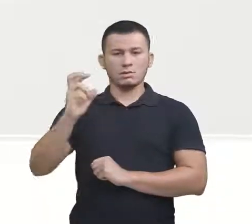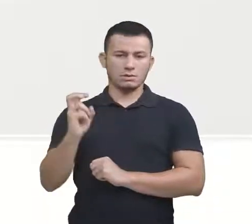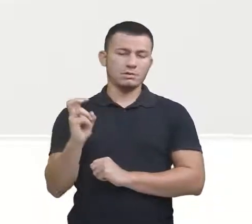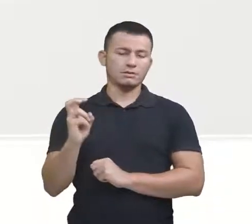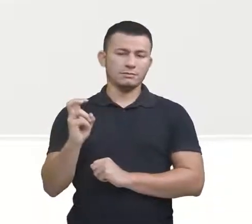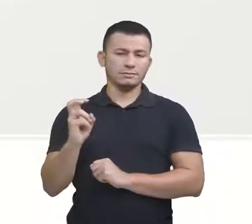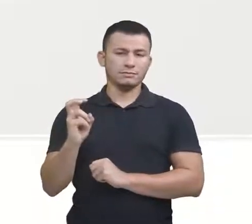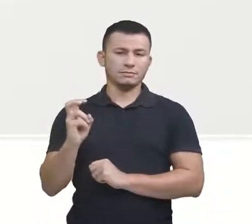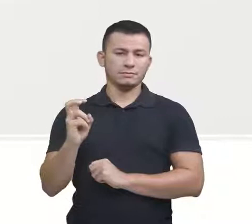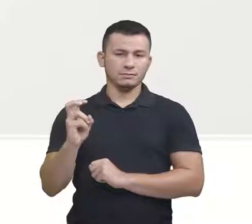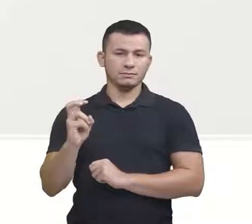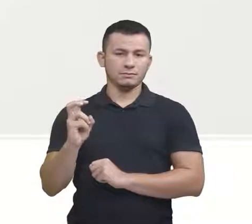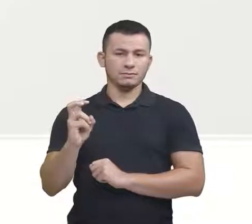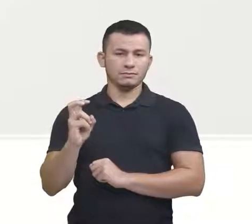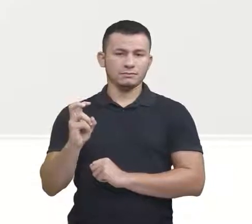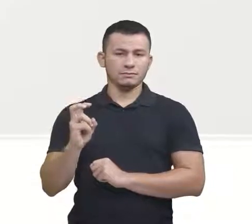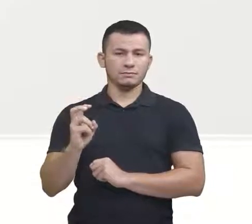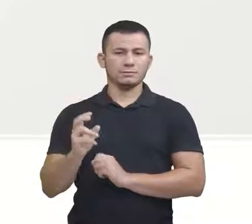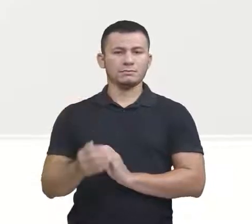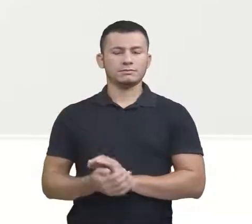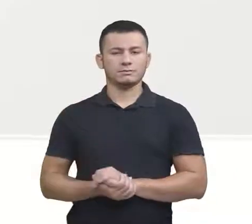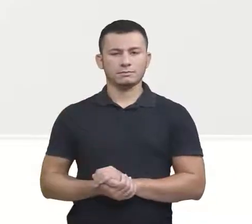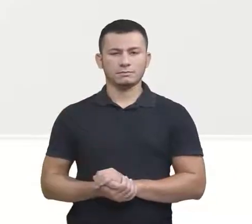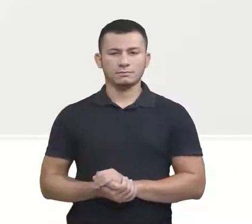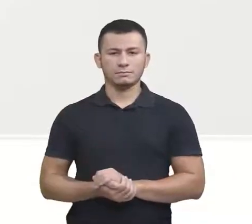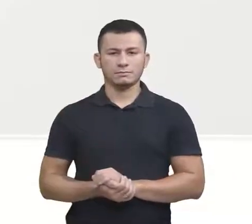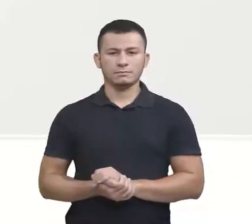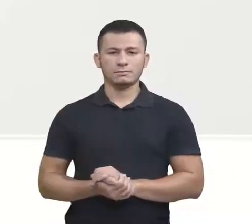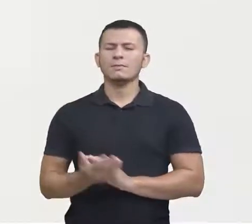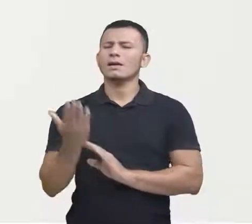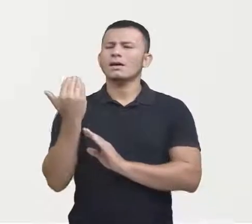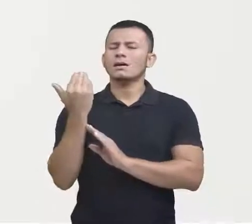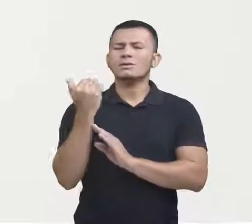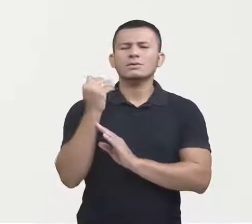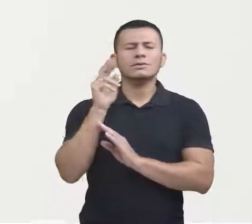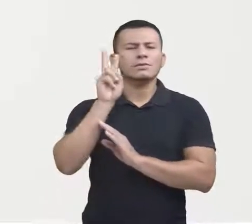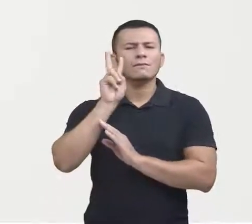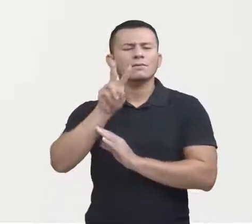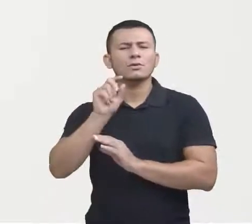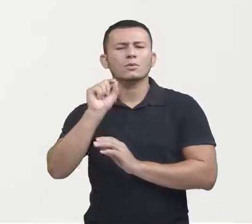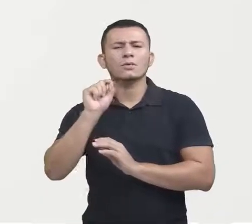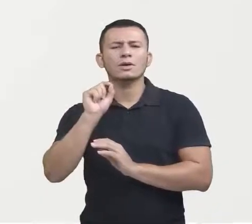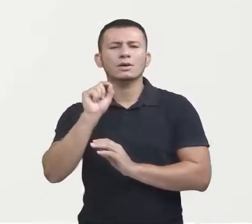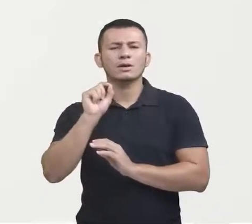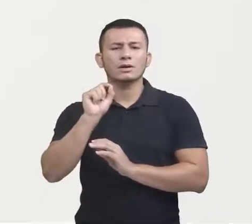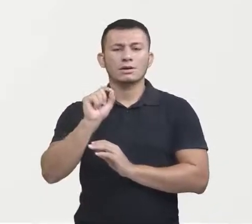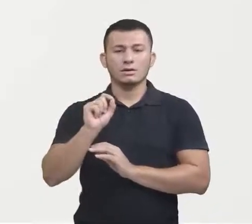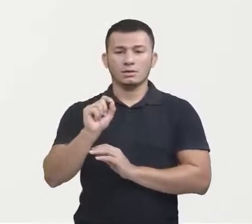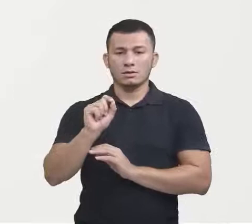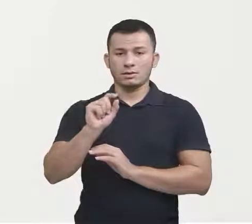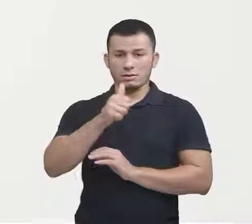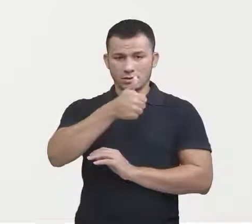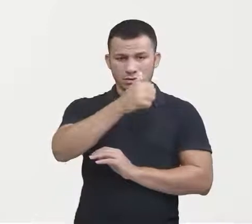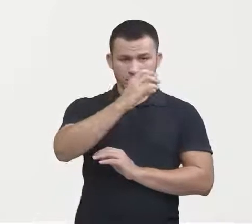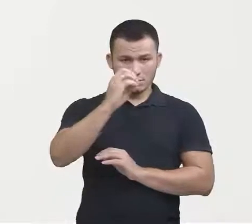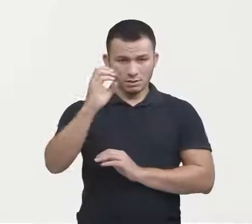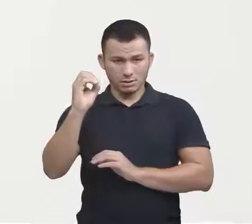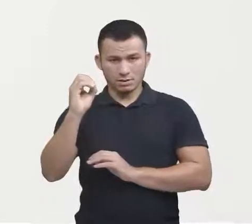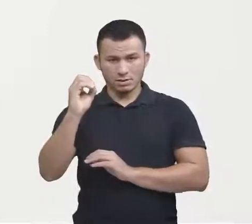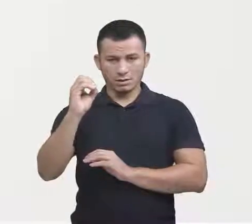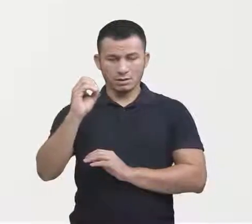35 mas primeiro eu tinha o que lembro eu tinha sem